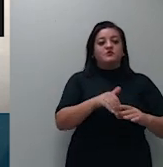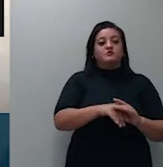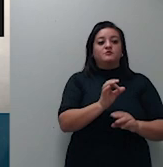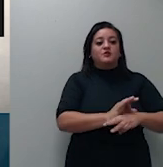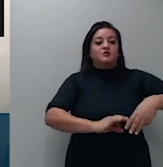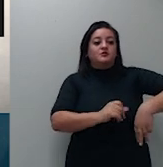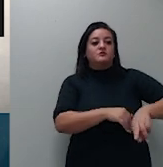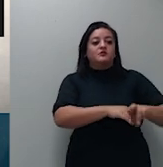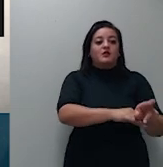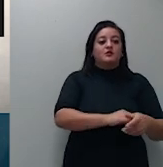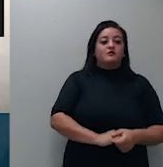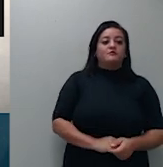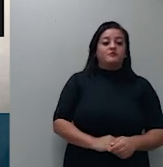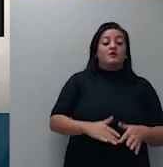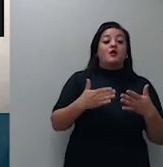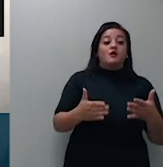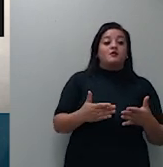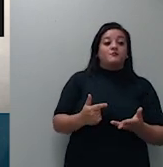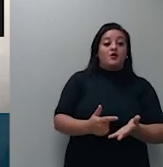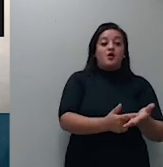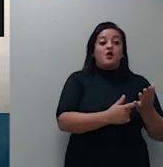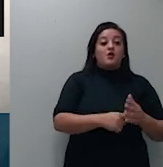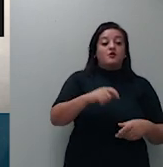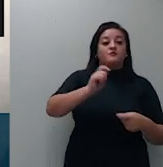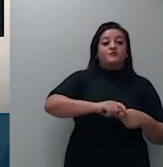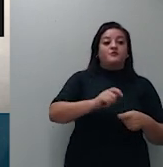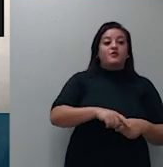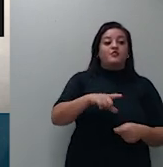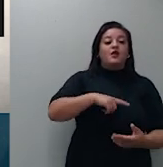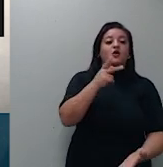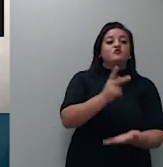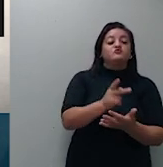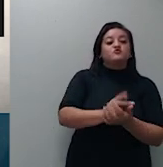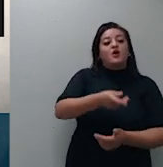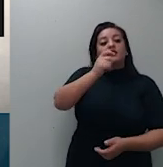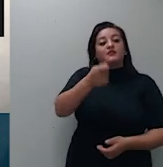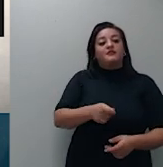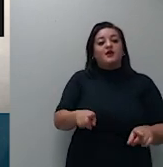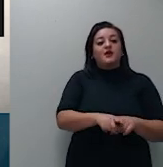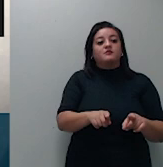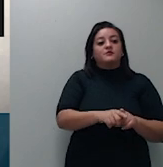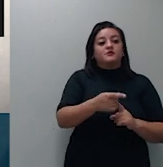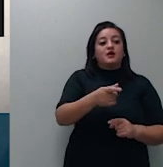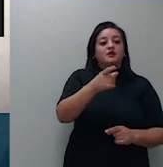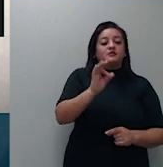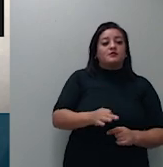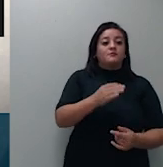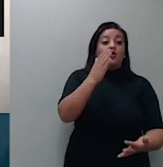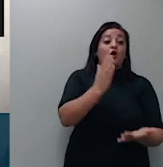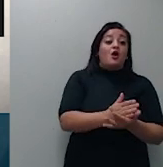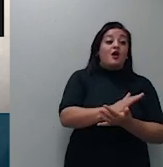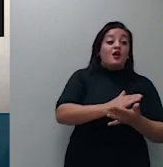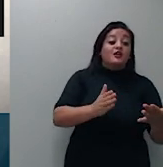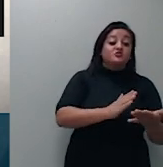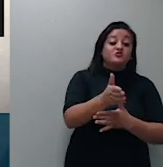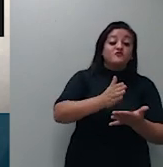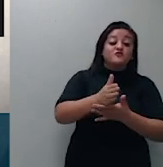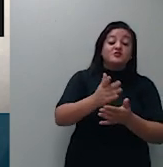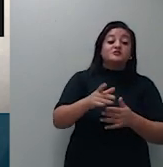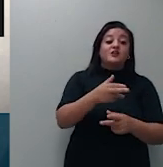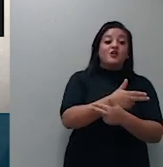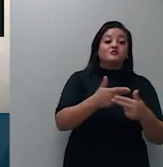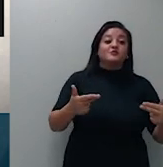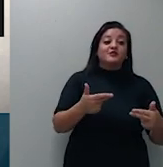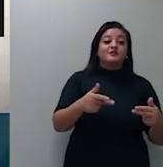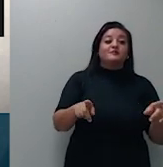do voto do eminente relator embora o acórdão recorrido tenha mantido a sentença no ponto em que determinou a partilha dos bens